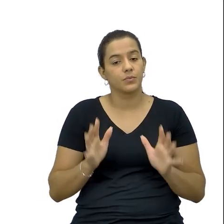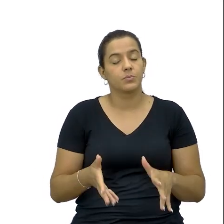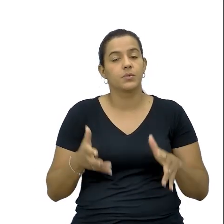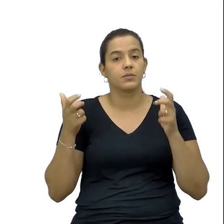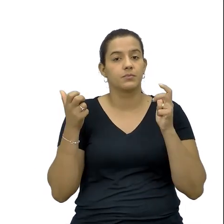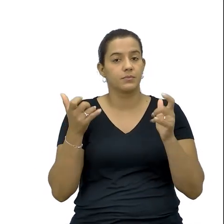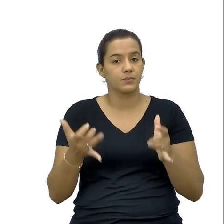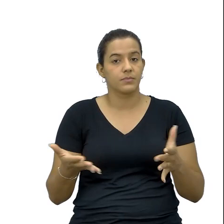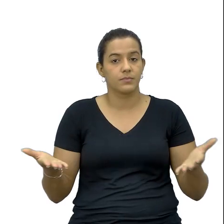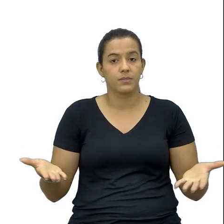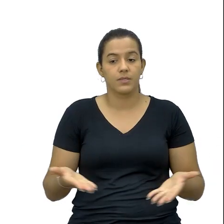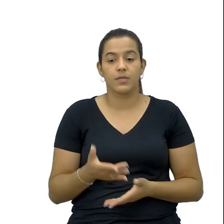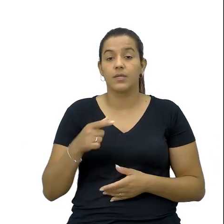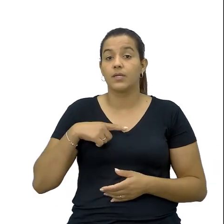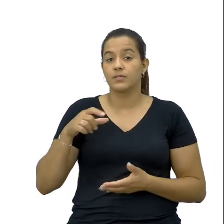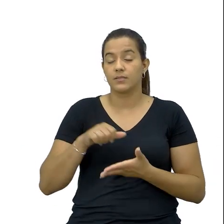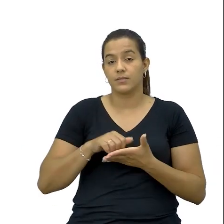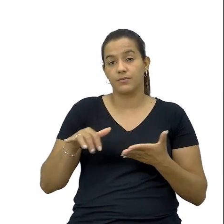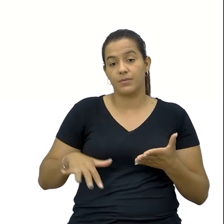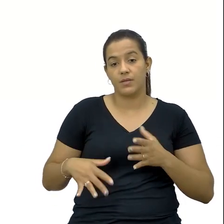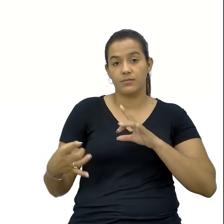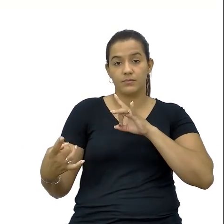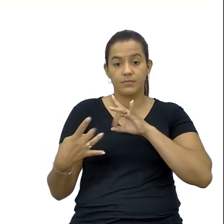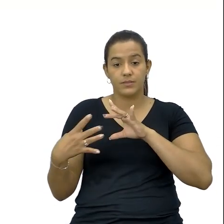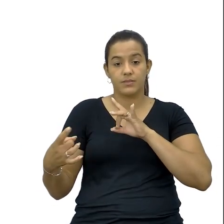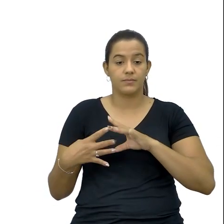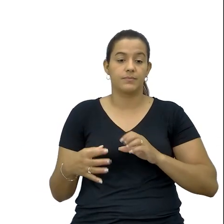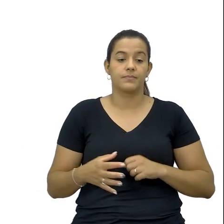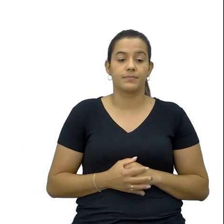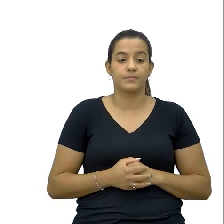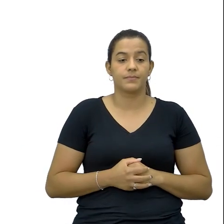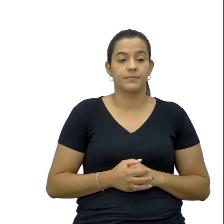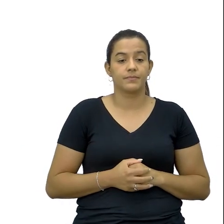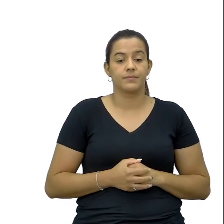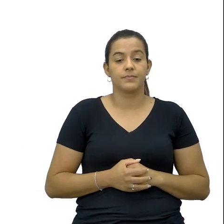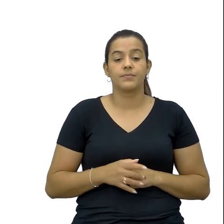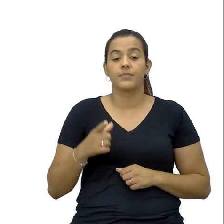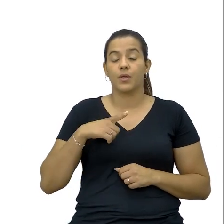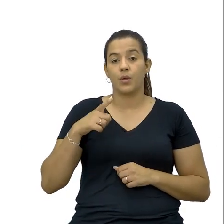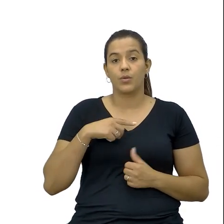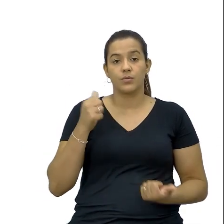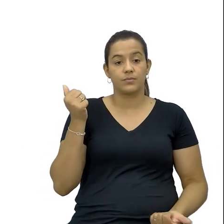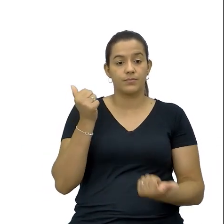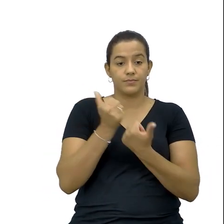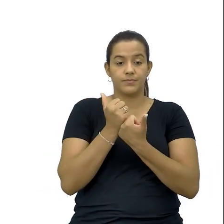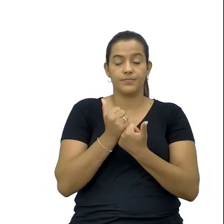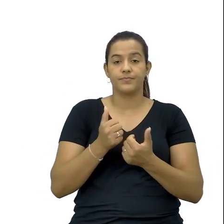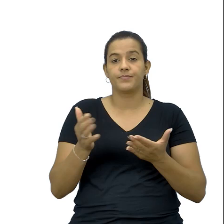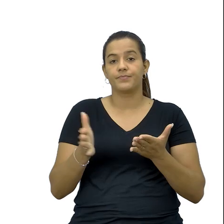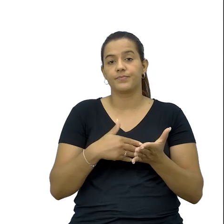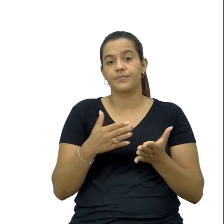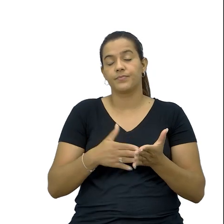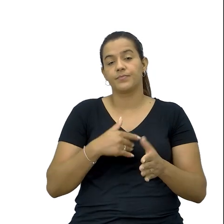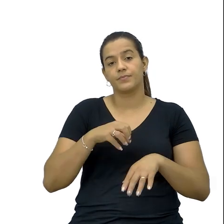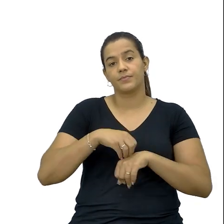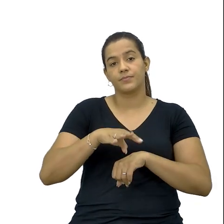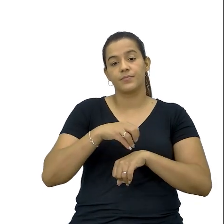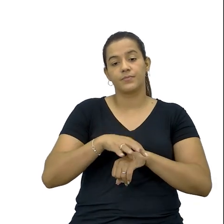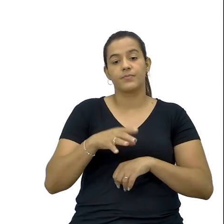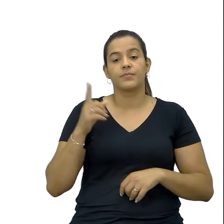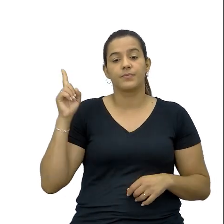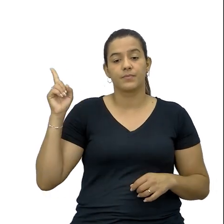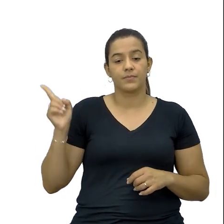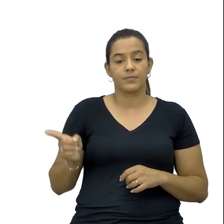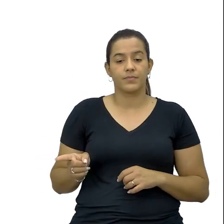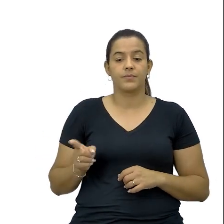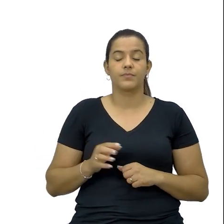comentei aqui, as atividades, preparar o feedback e dar os feedbacks. Nós temos aí, a gente sugere, num quinto passo, definir